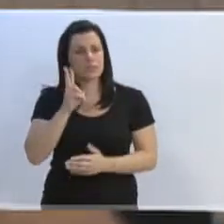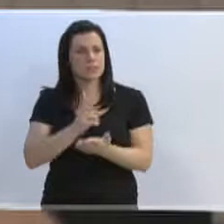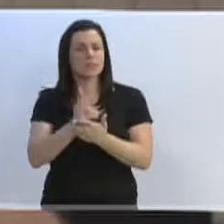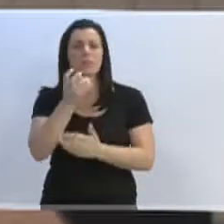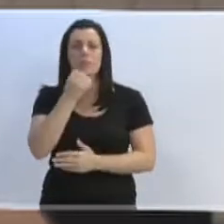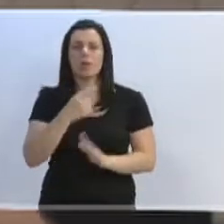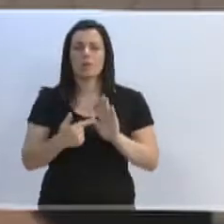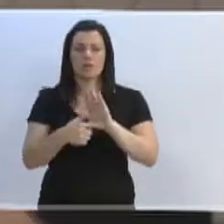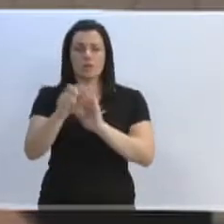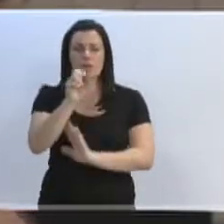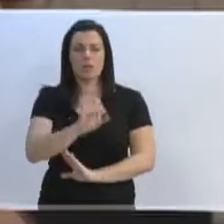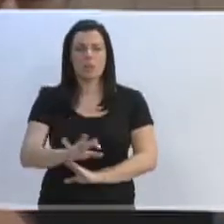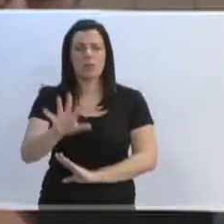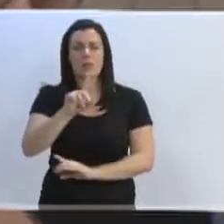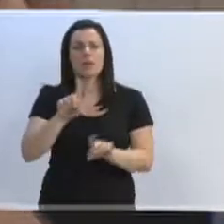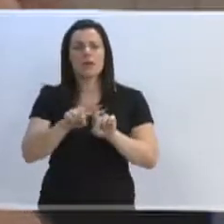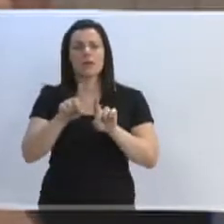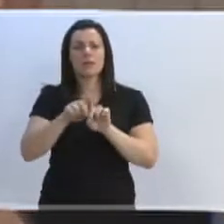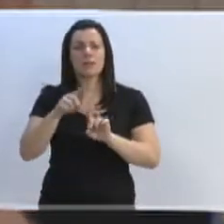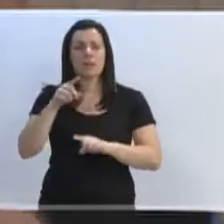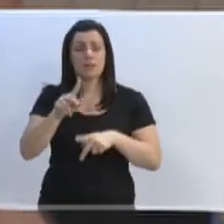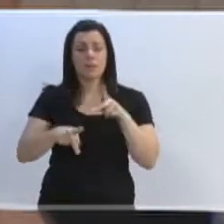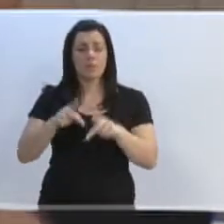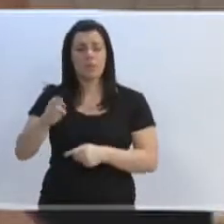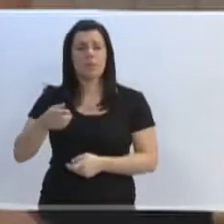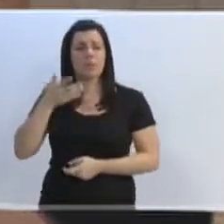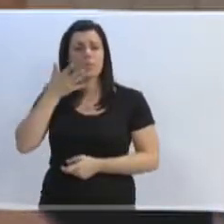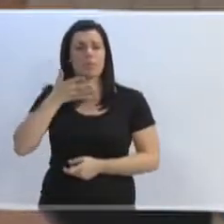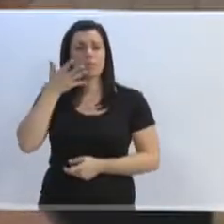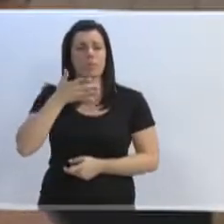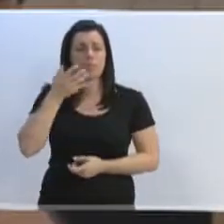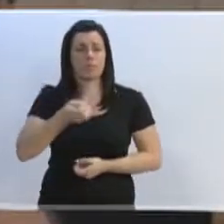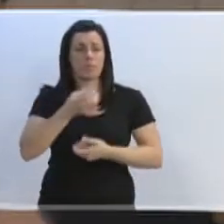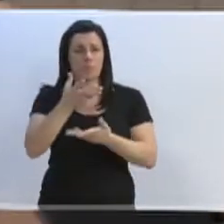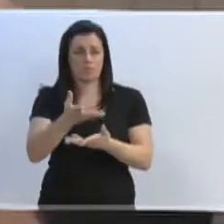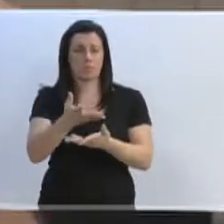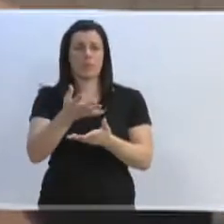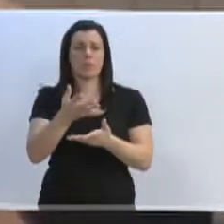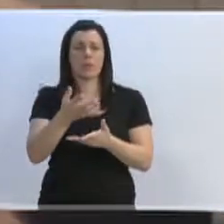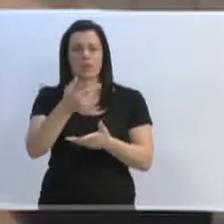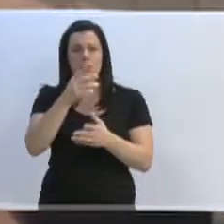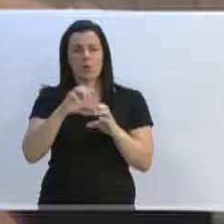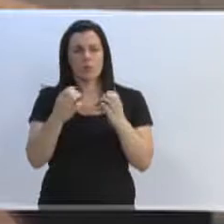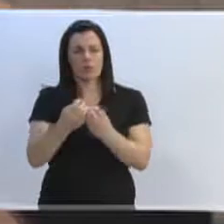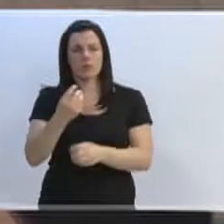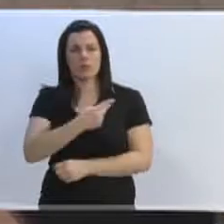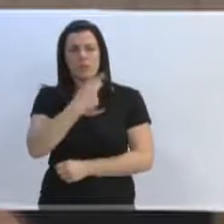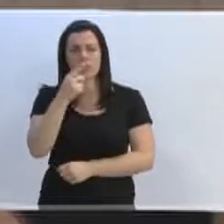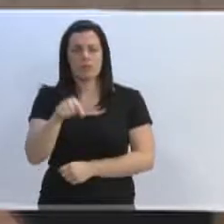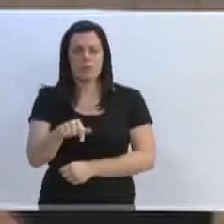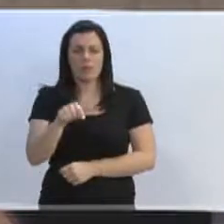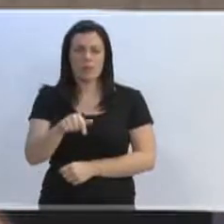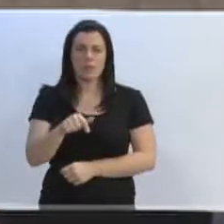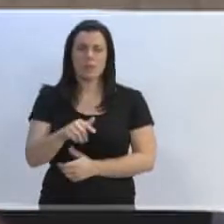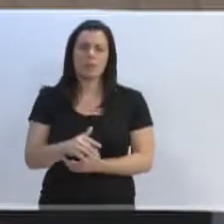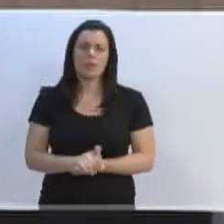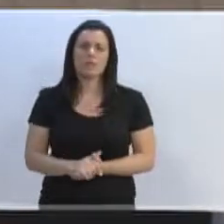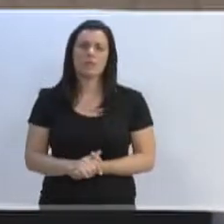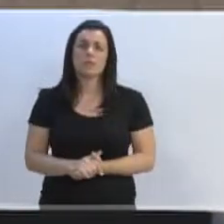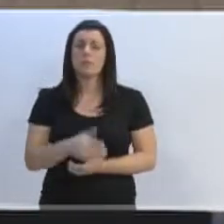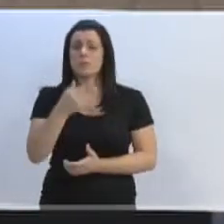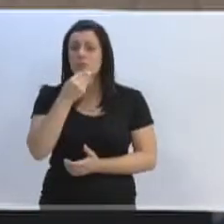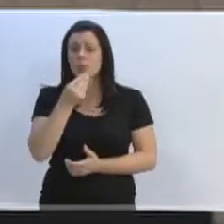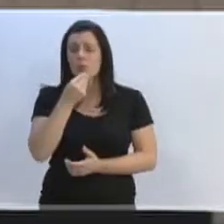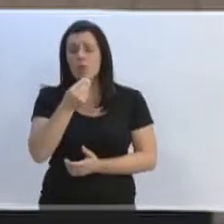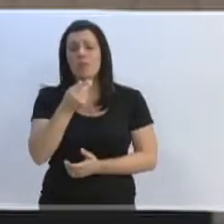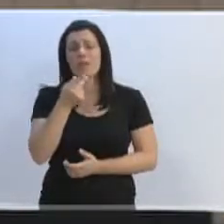imagens, traz o depoimento da comunidade, a comunidade que mora ali, que vive ali. Né, a gente ouviu o depoimento daquele senhor ali, fala com conhecimento de causas,